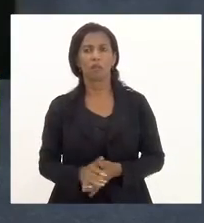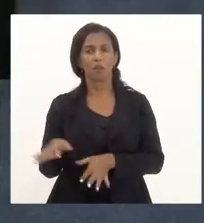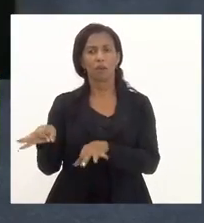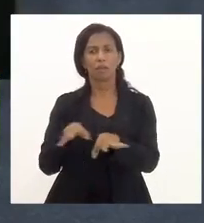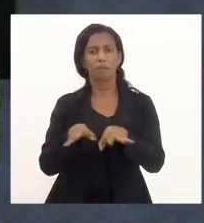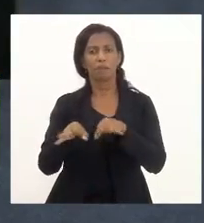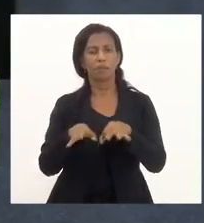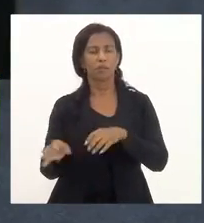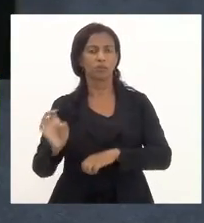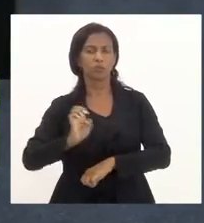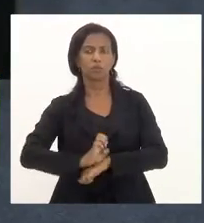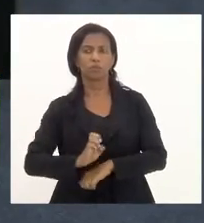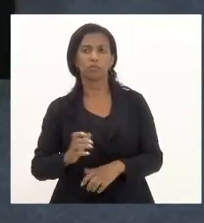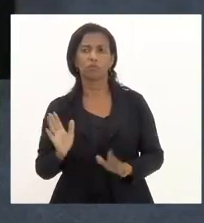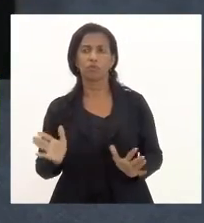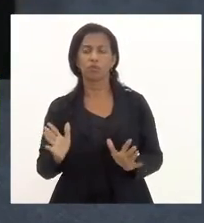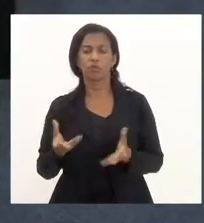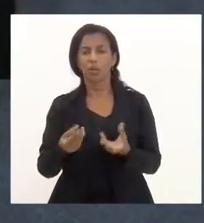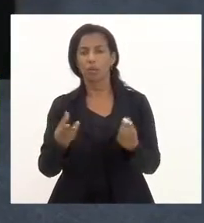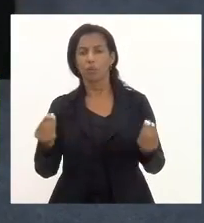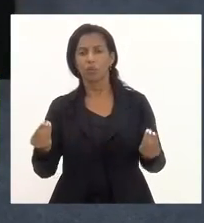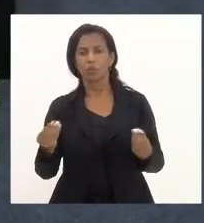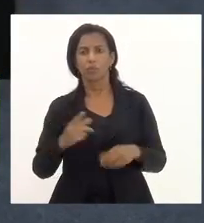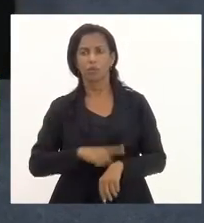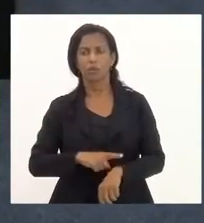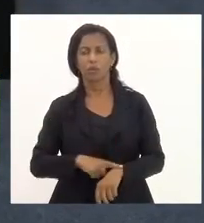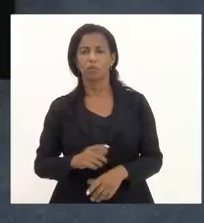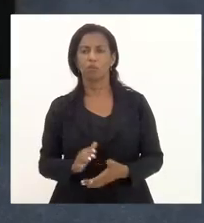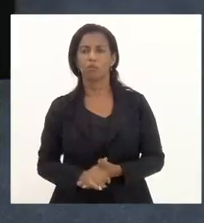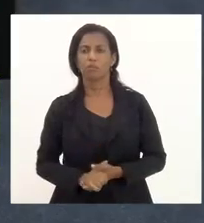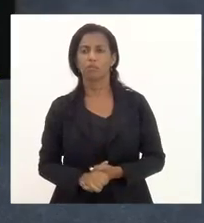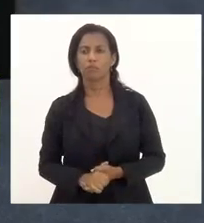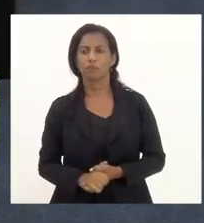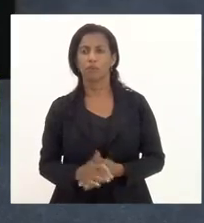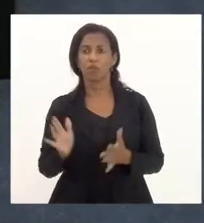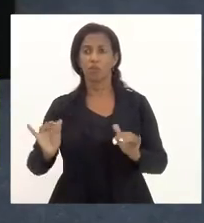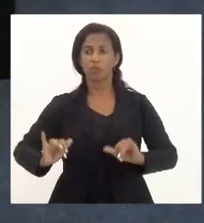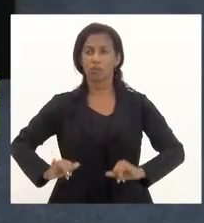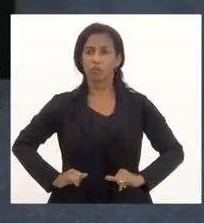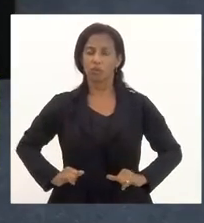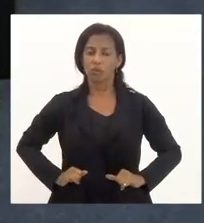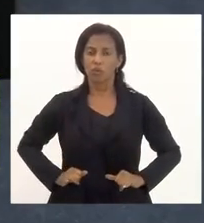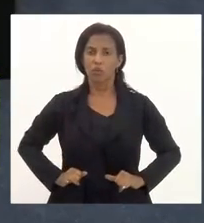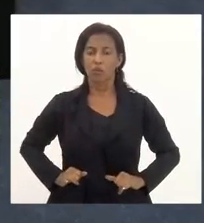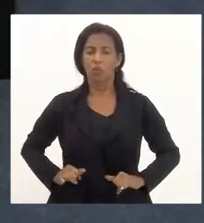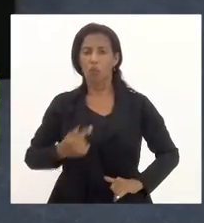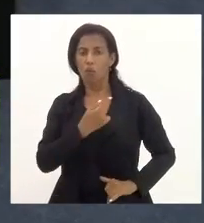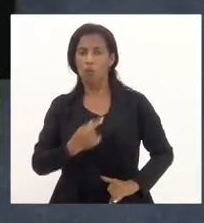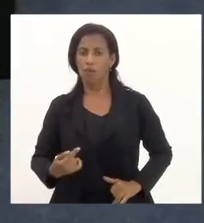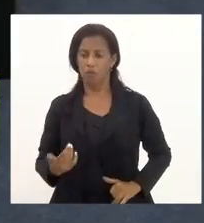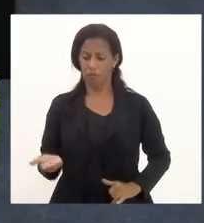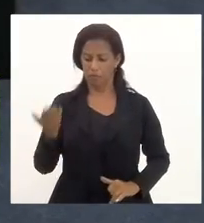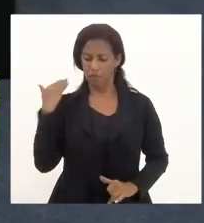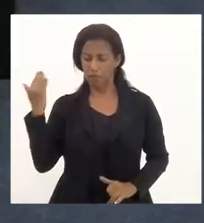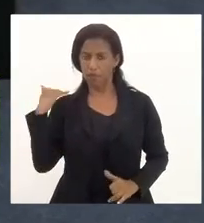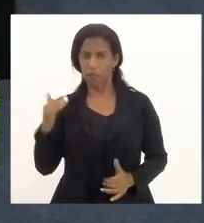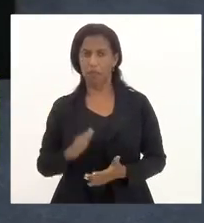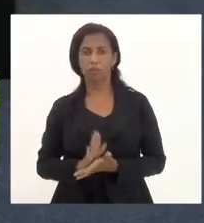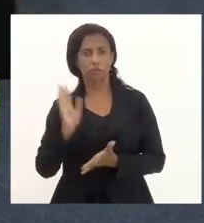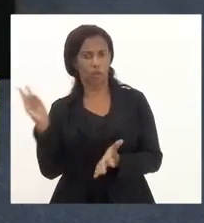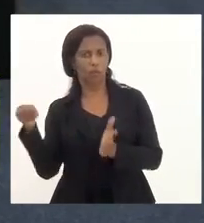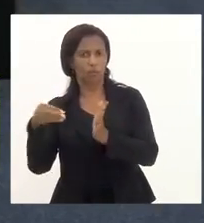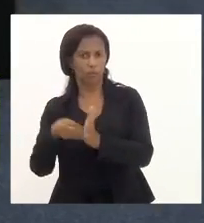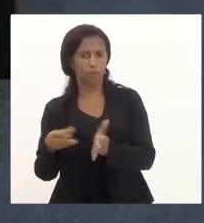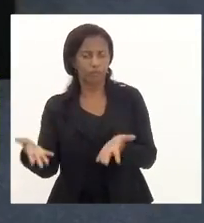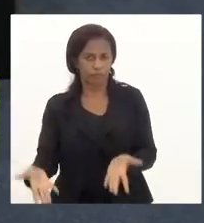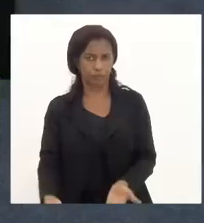E o planejamento desse estado e já há muito tempo né a gente sofreu um julgando os passados né já